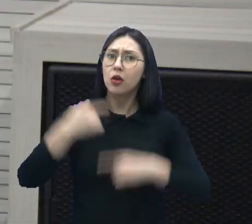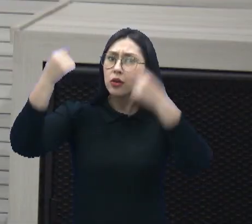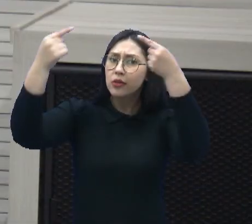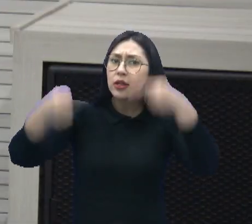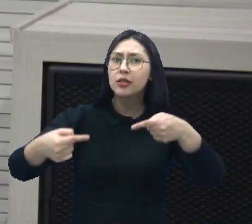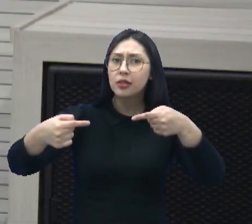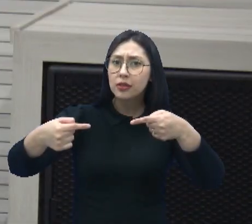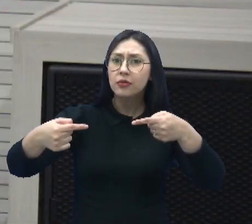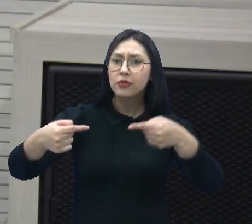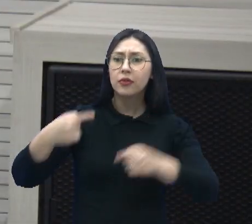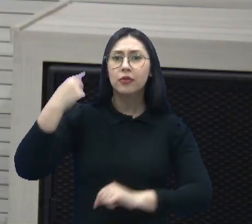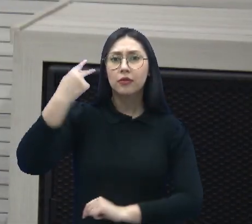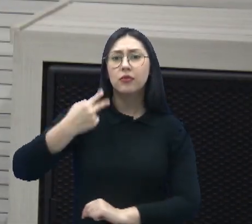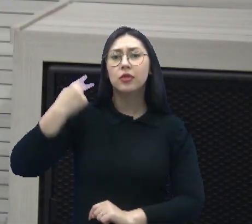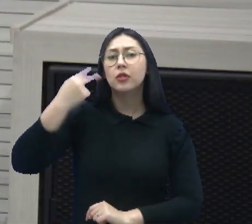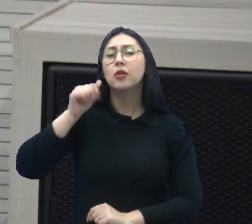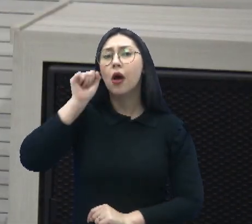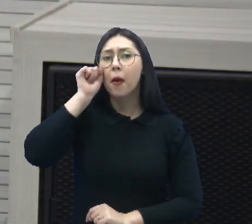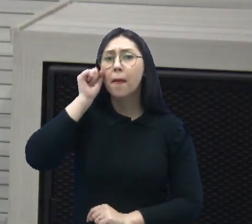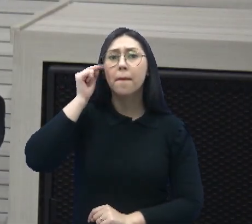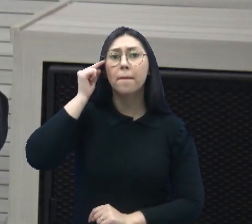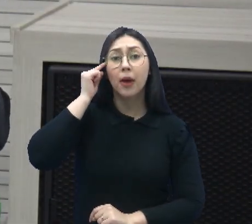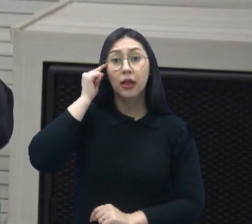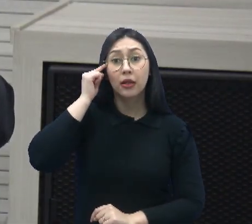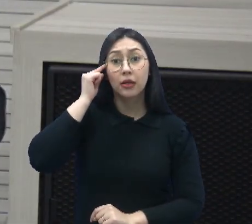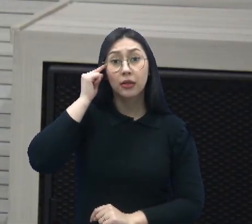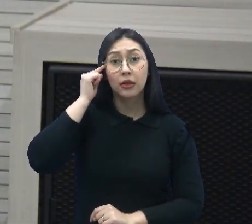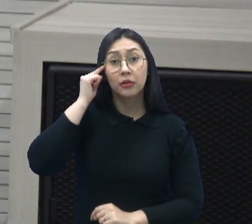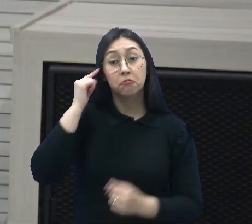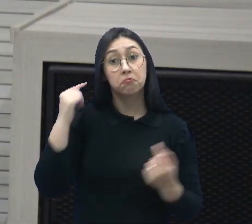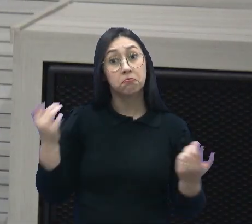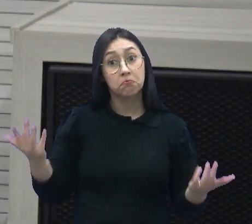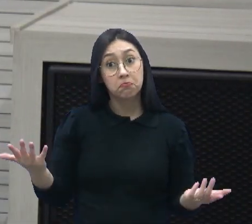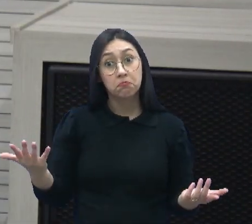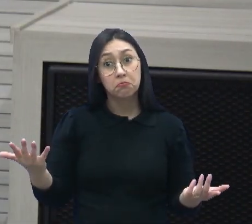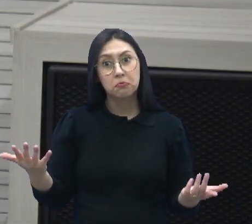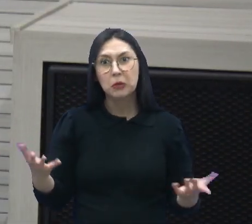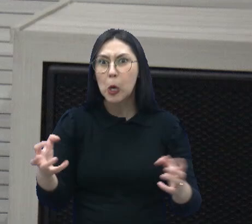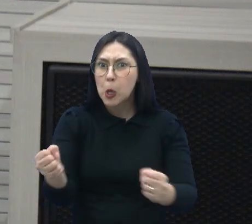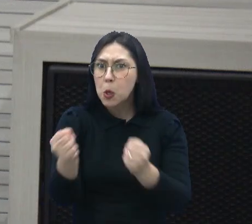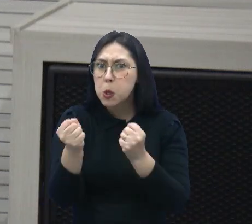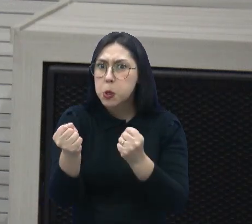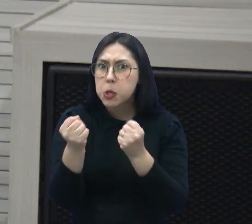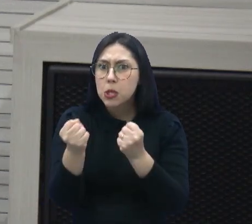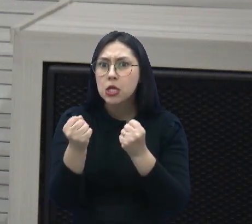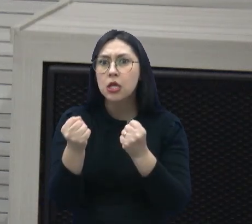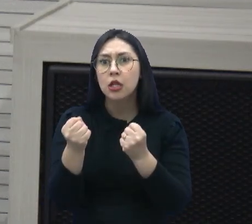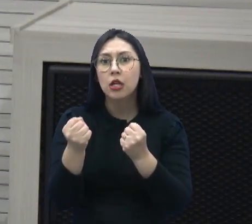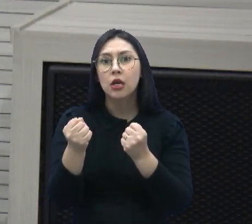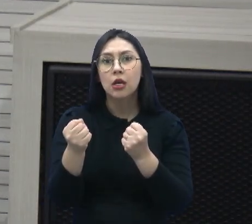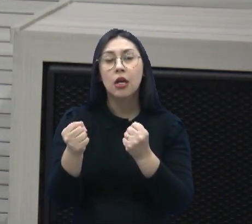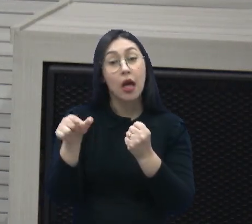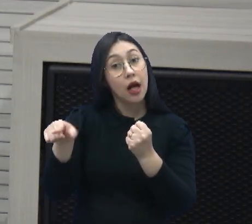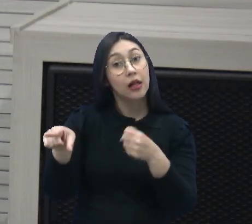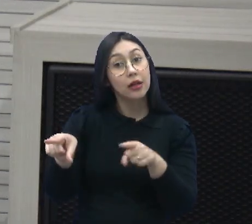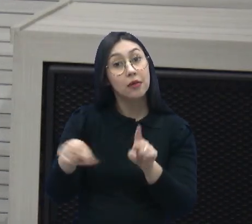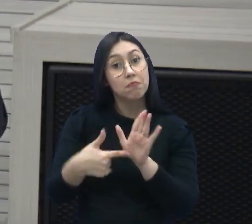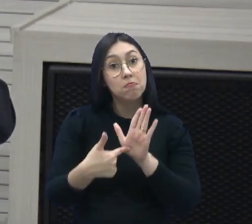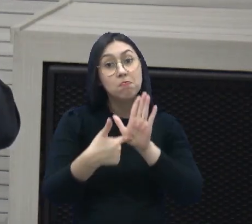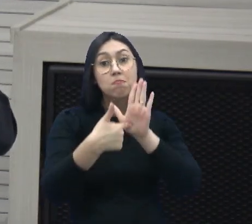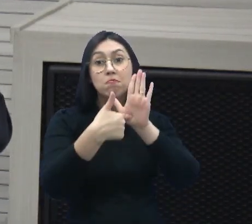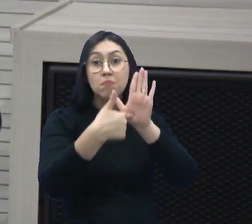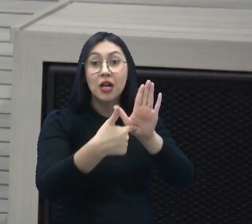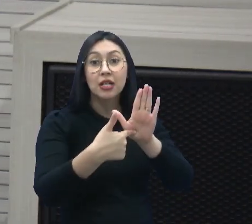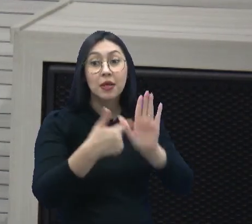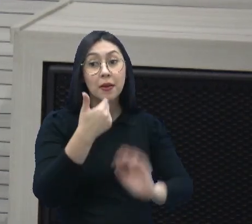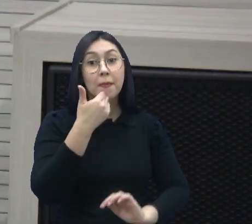vereadora Amélia Naomi, já que ela está tão agarrida, que ela faça uma manifestação do PT em São